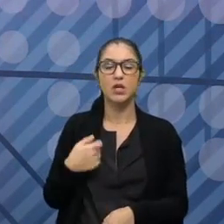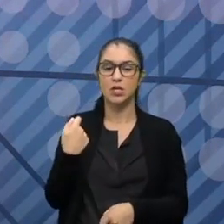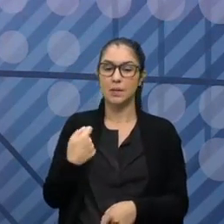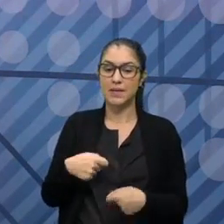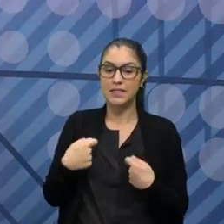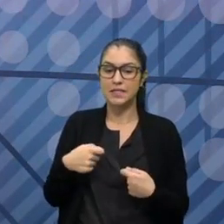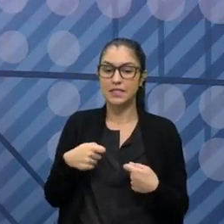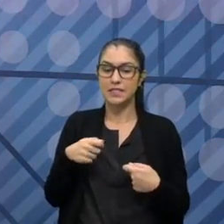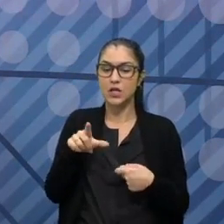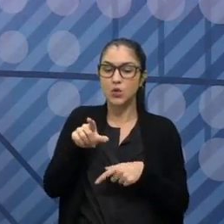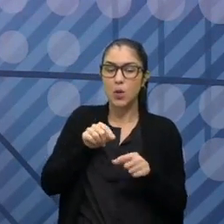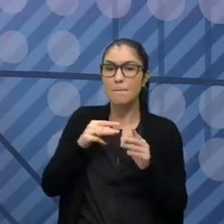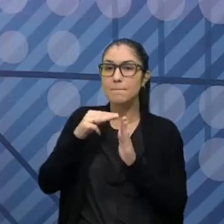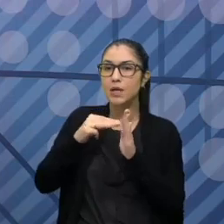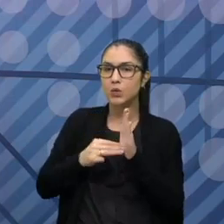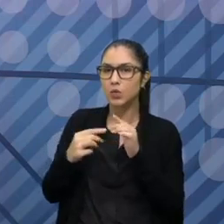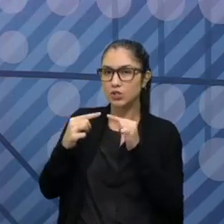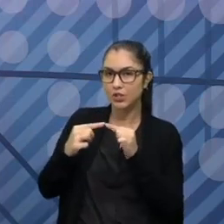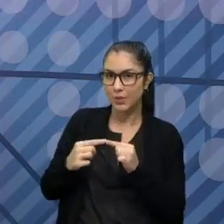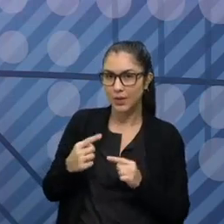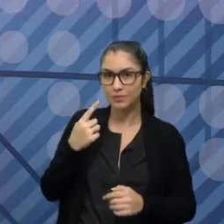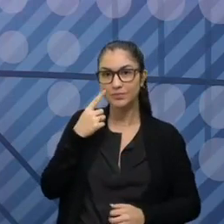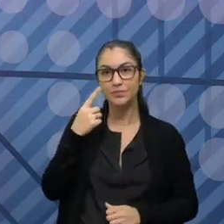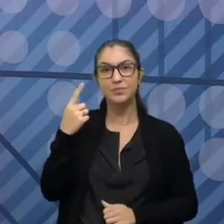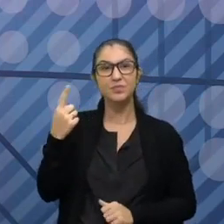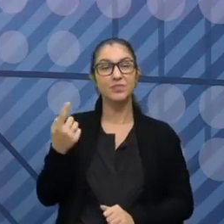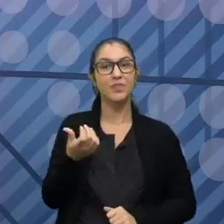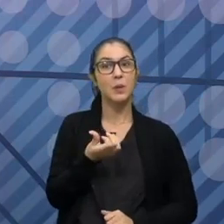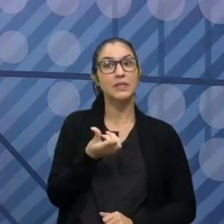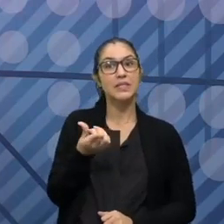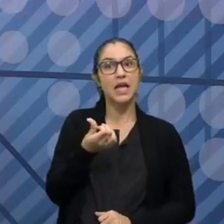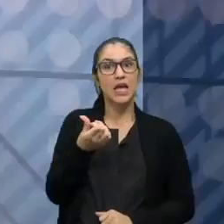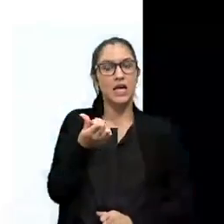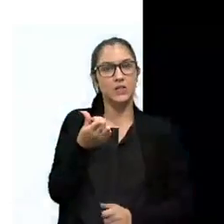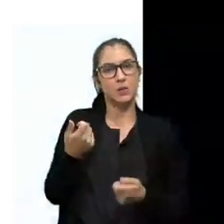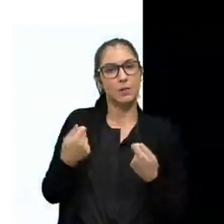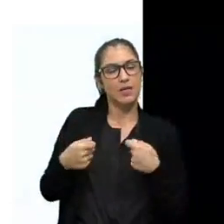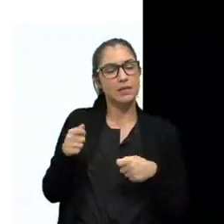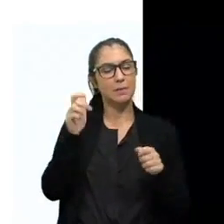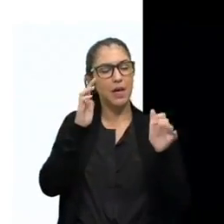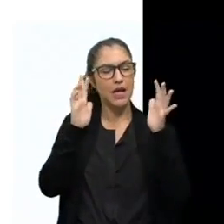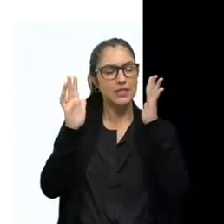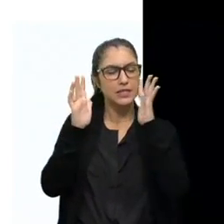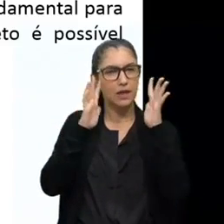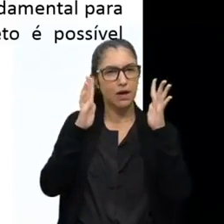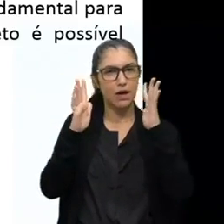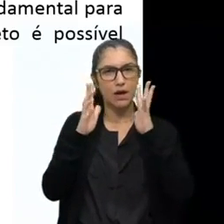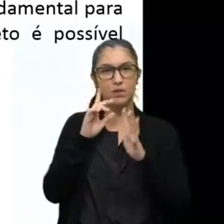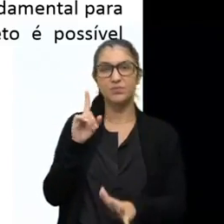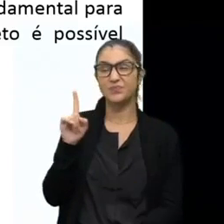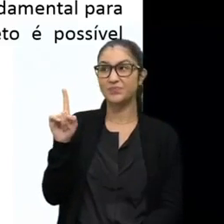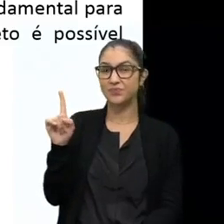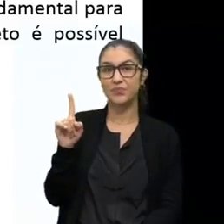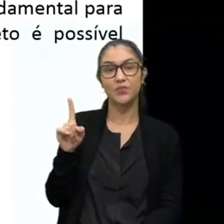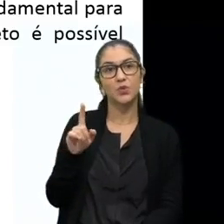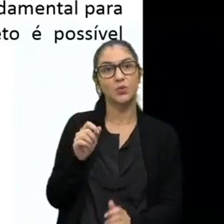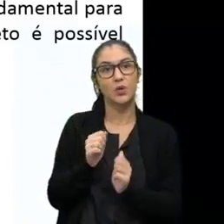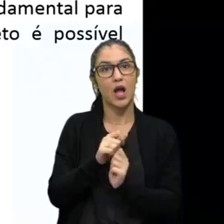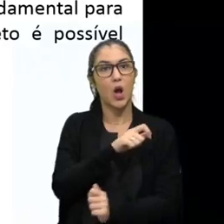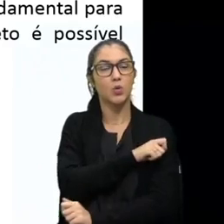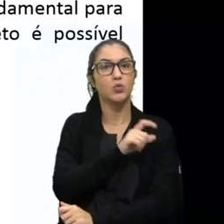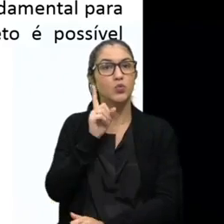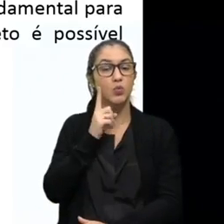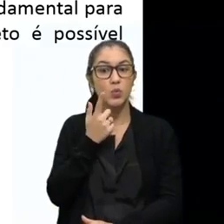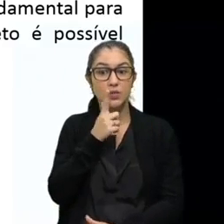as metodologias adequadas. Vamos lá para o sexto processo que nós temos que pensar, refletir e trabalhar com o aluno surdo